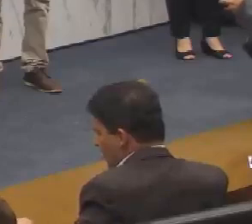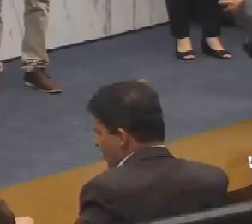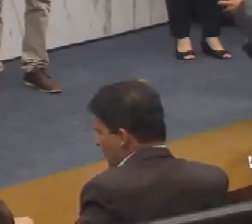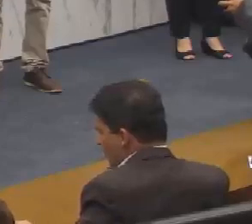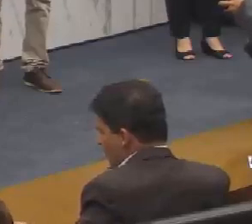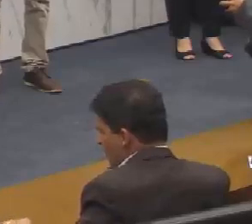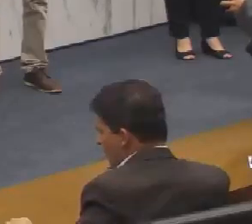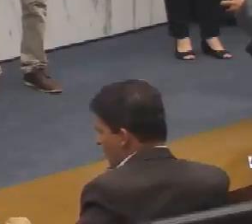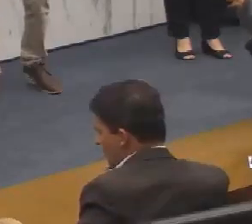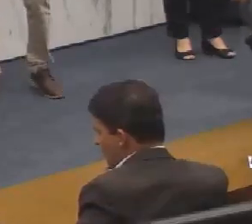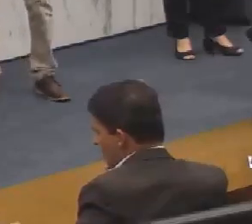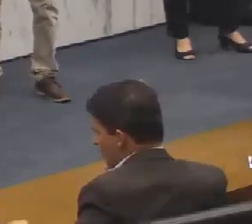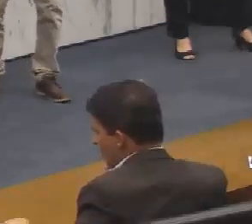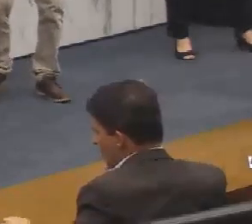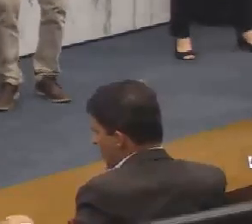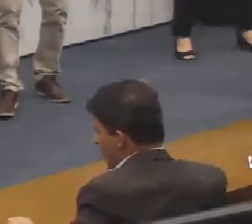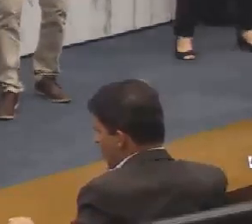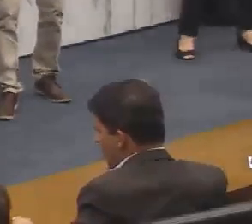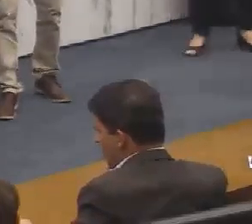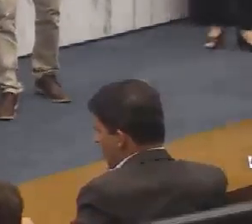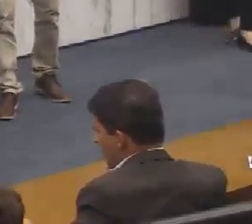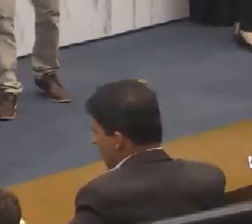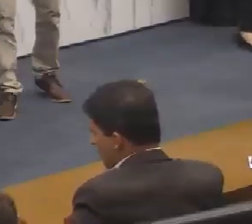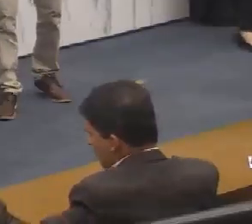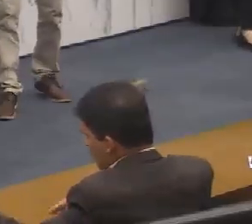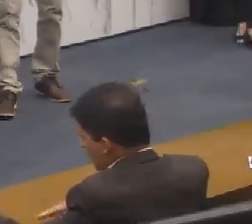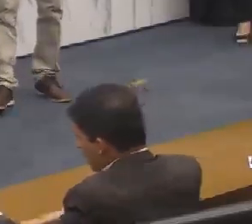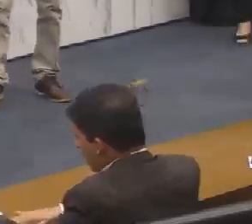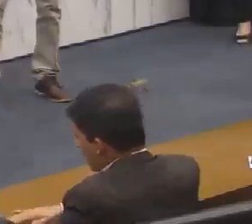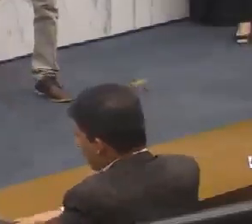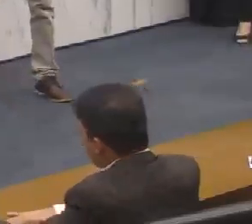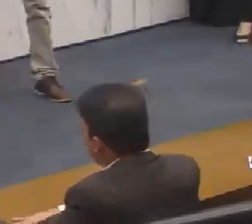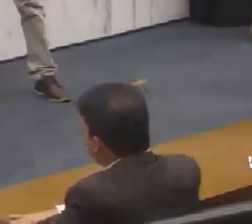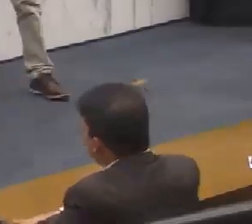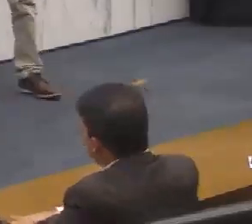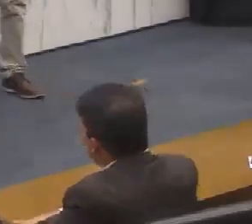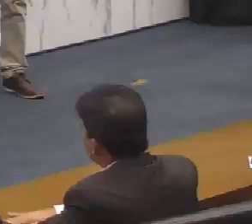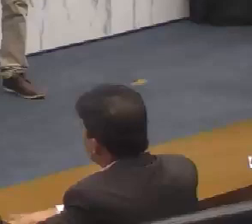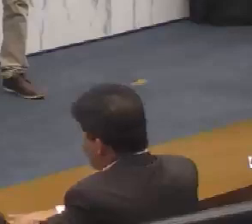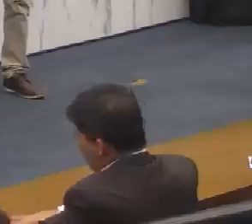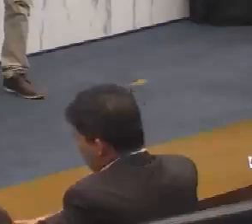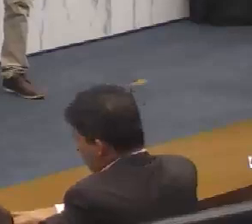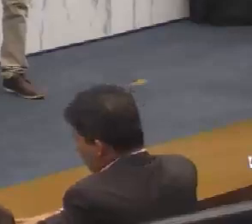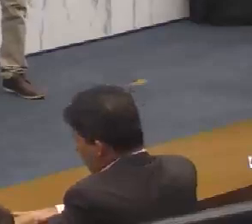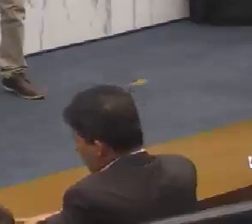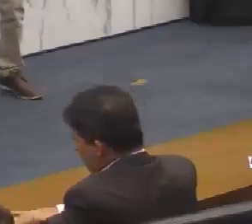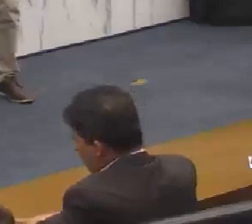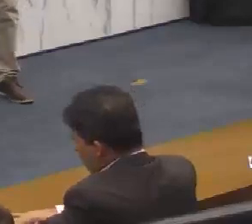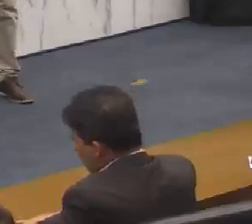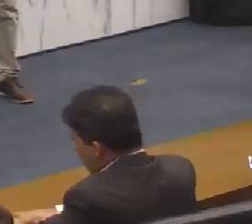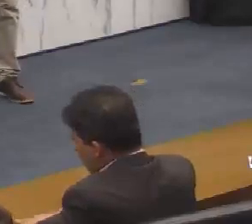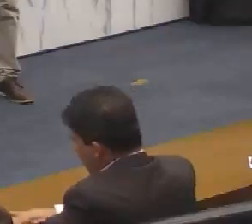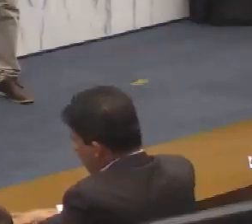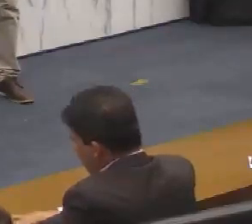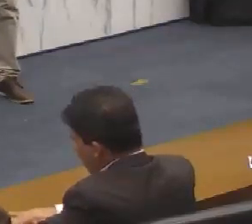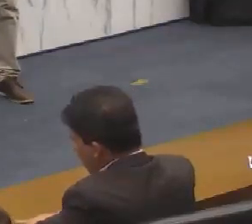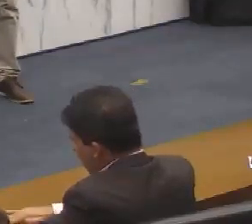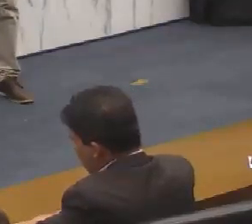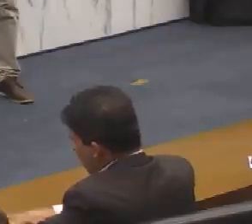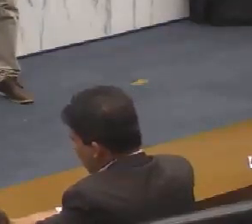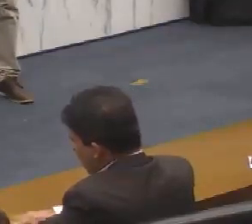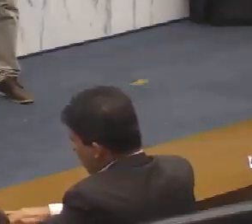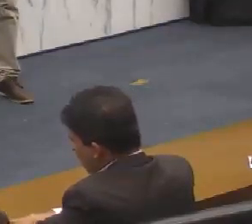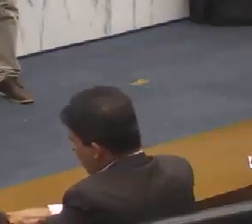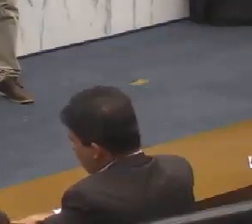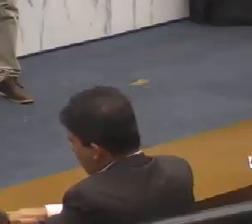Seja feita de ilusão, pode até ficar maluco ou morrer na solidão.